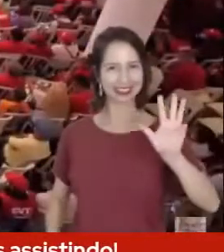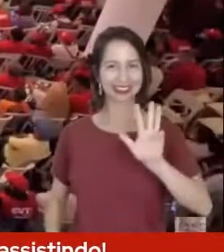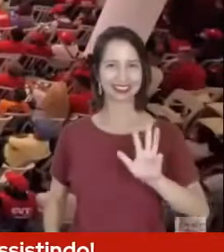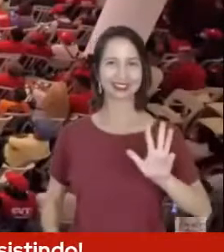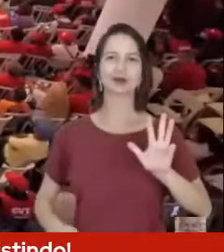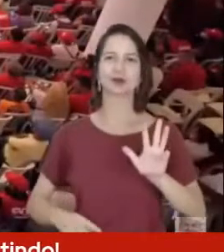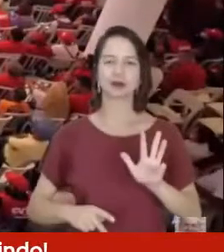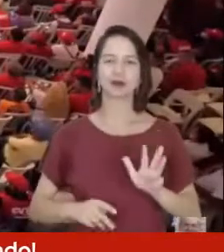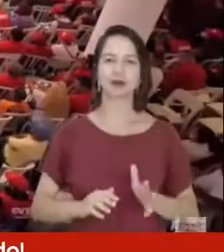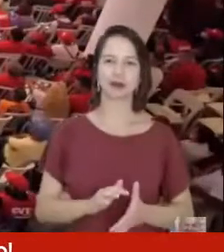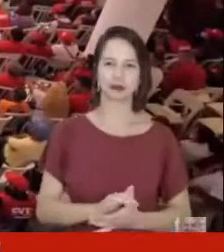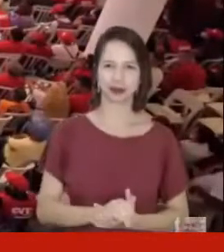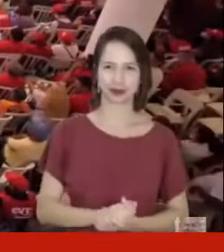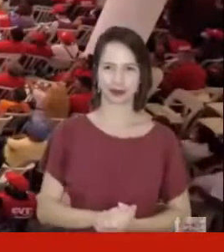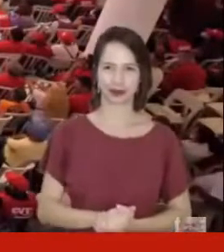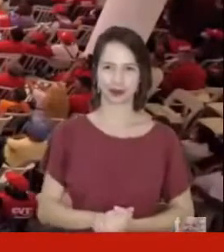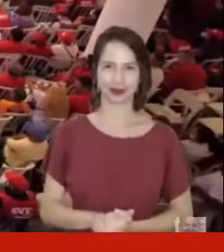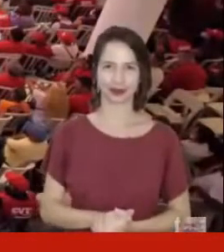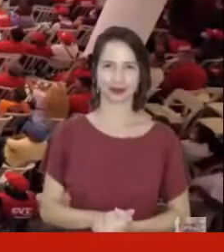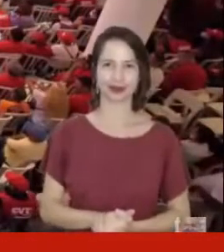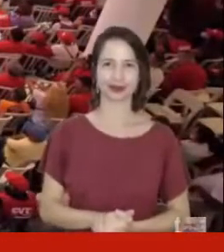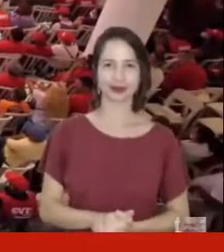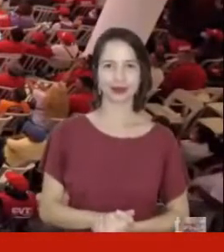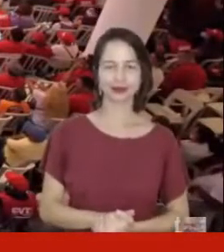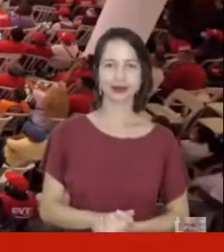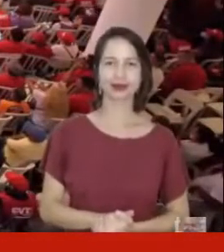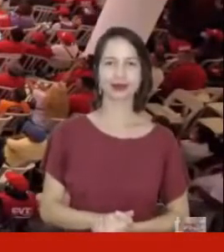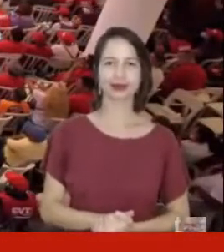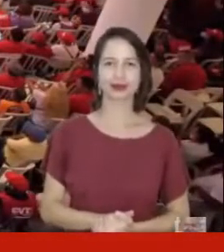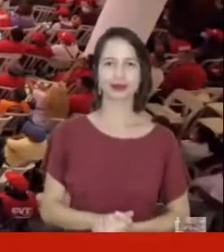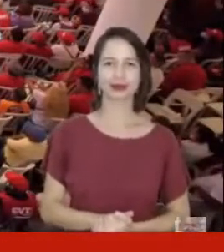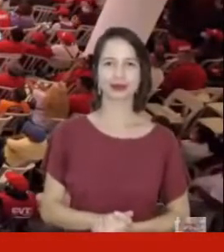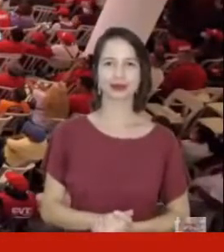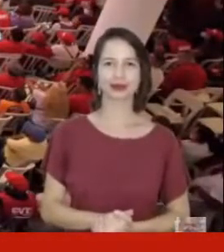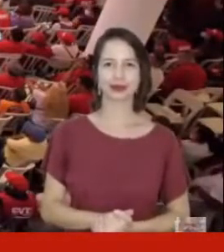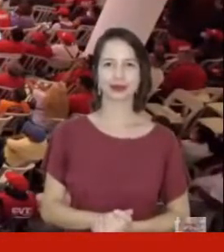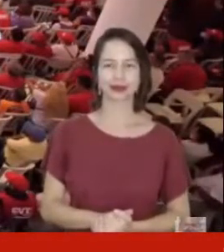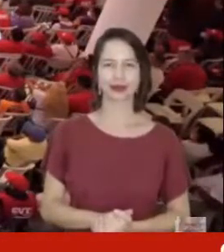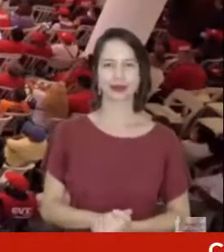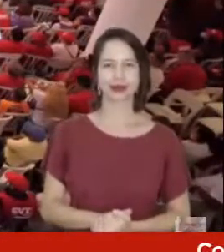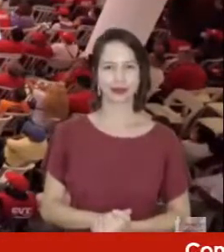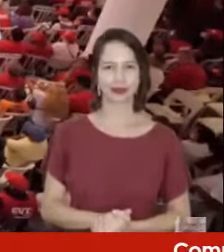Vai, Sapão. Vai lá, Juruna. Ali. Jurou, Sapão.